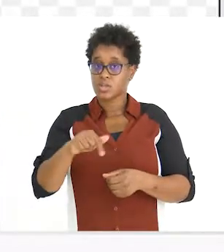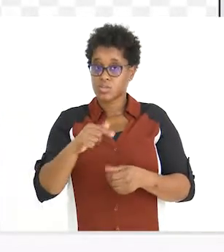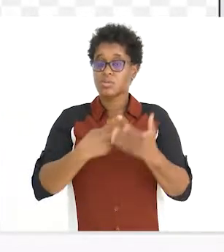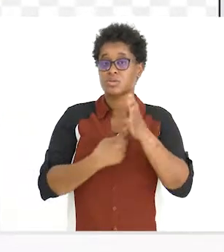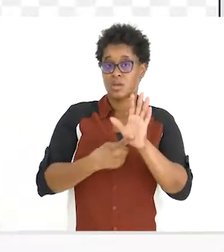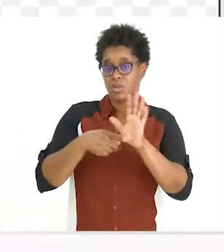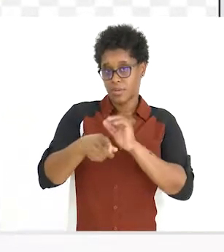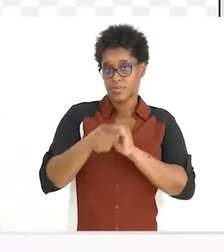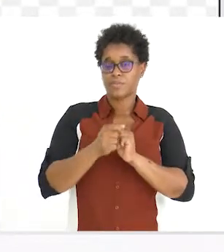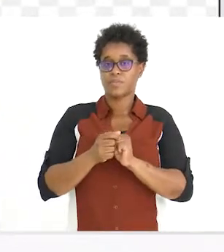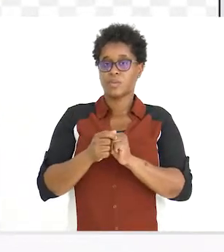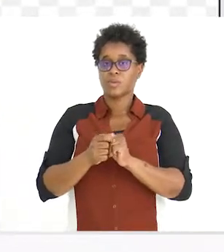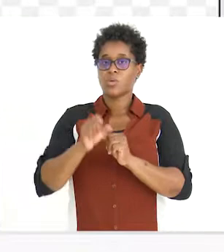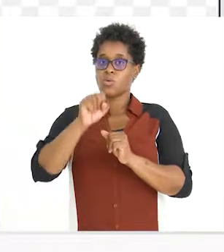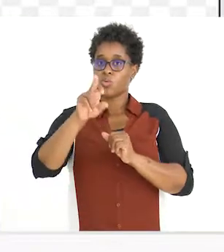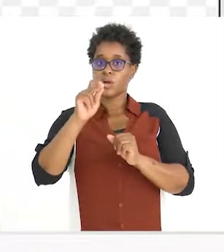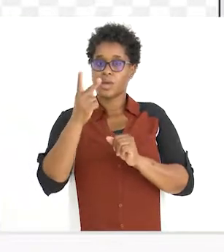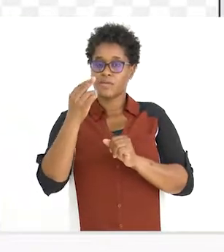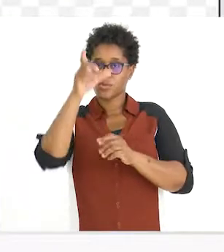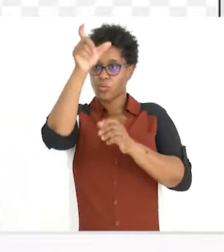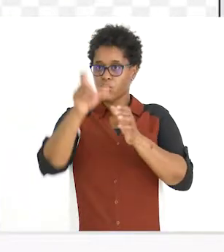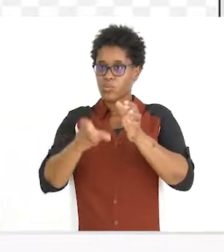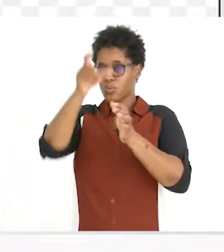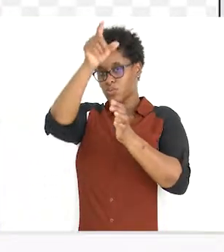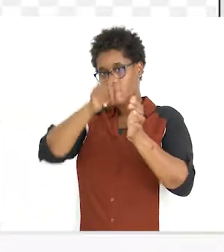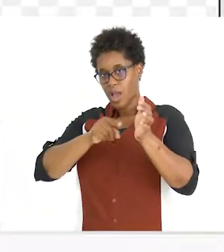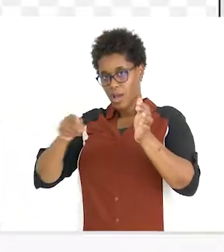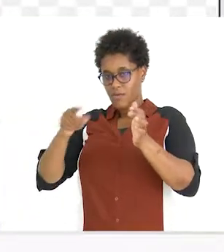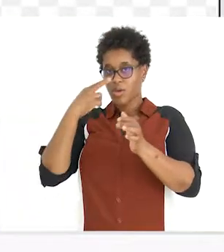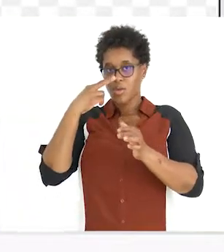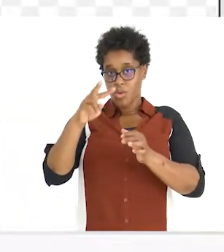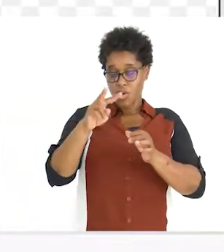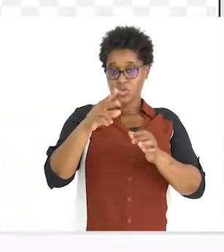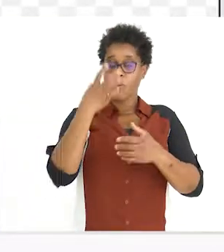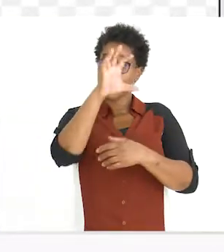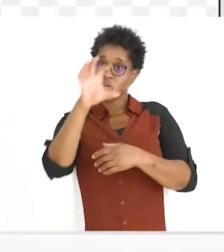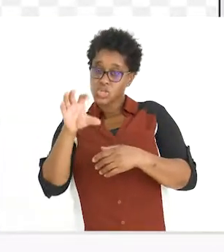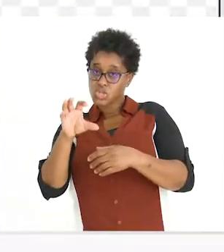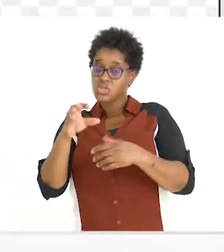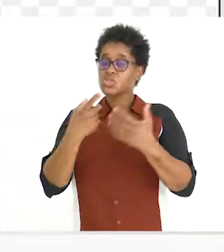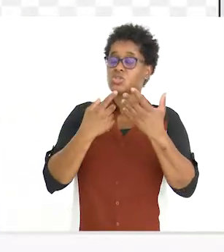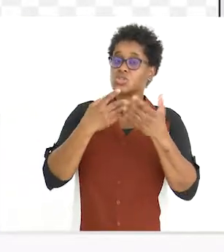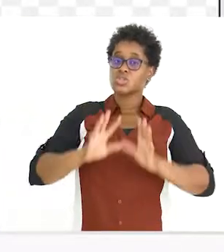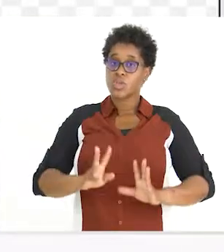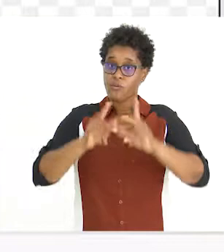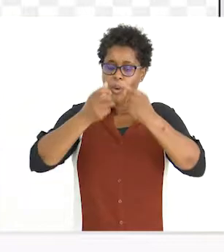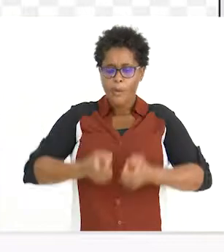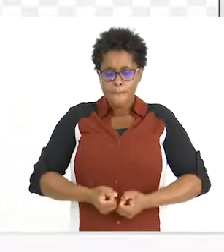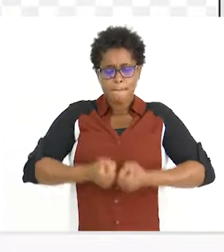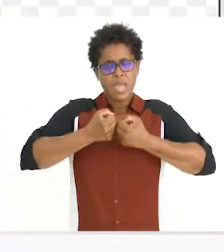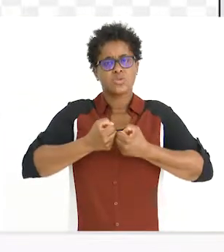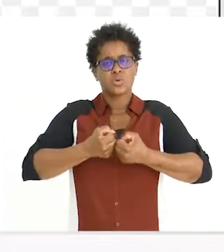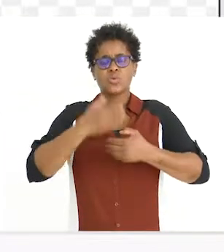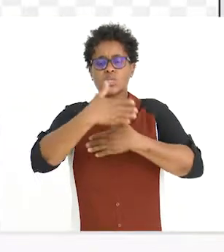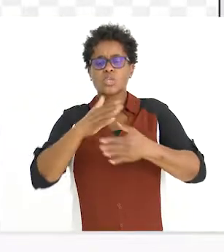aqui um gráfico que mostra, nos países desenvolvidos, o peso que o setor terciário está